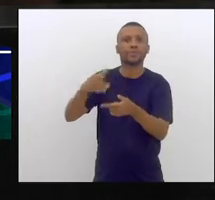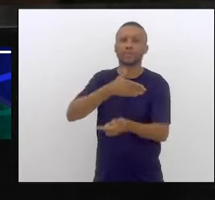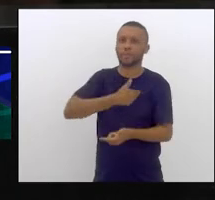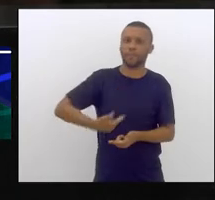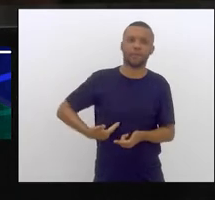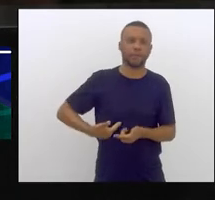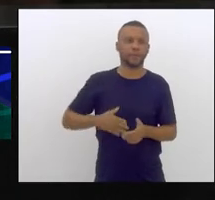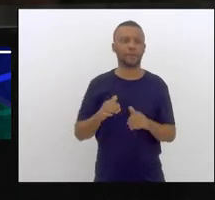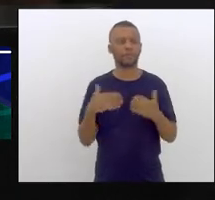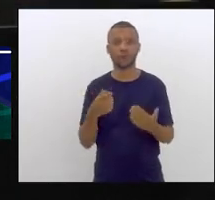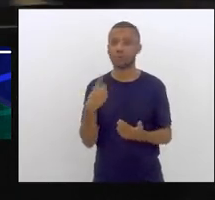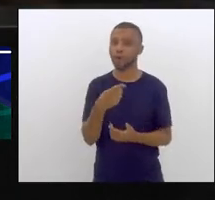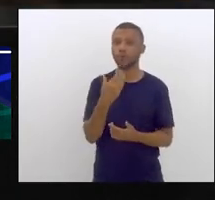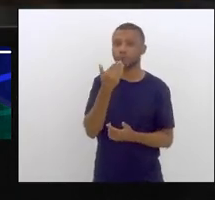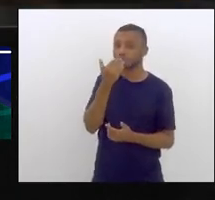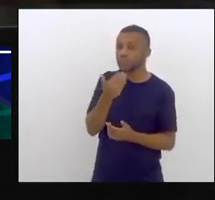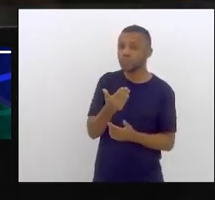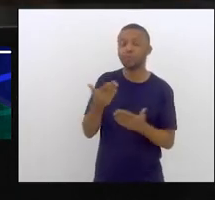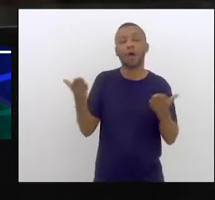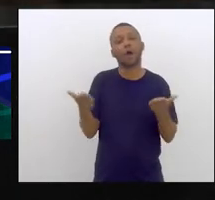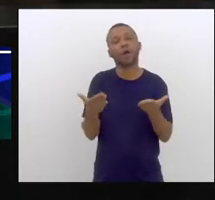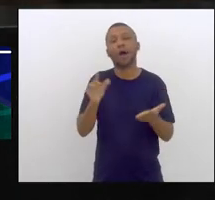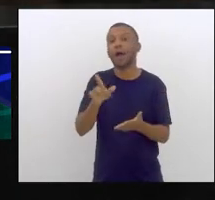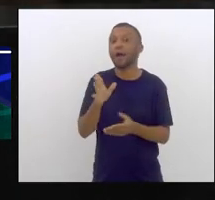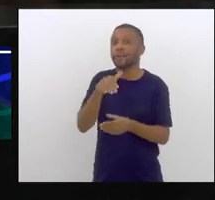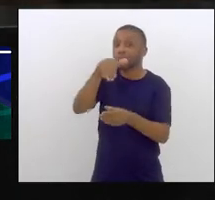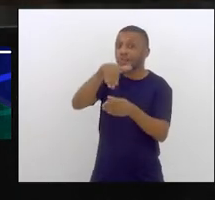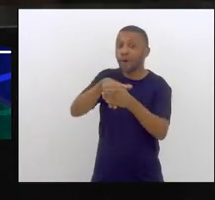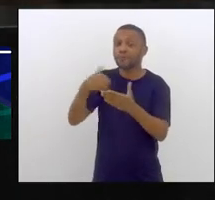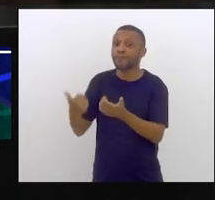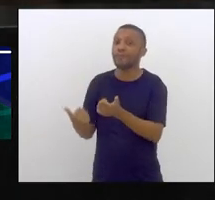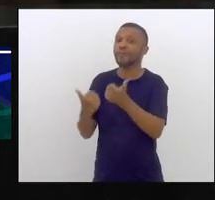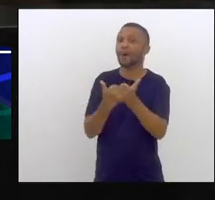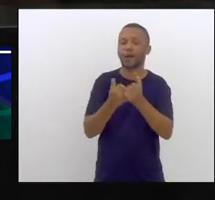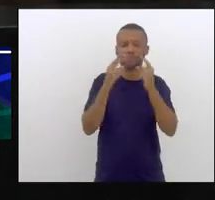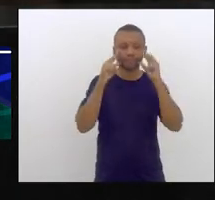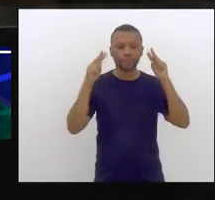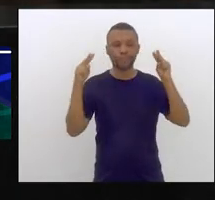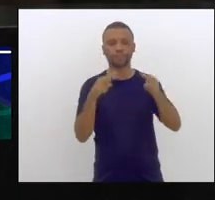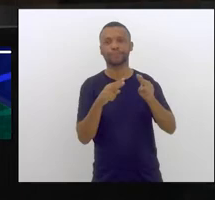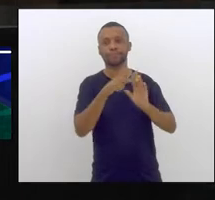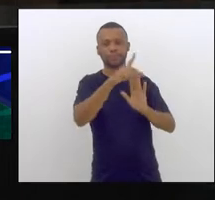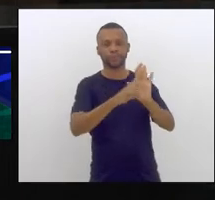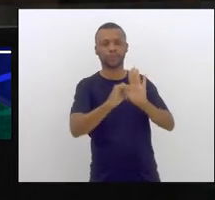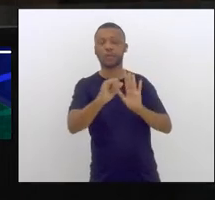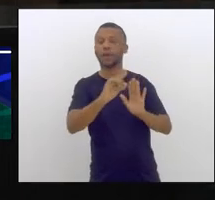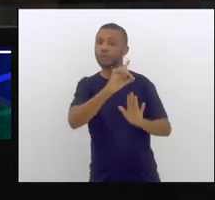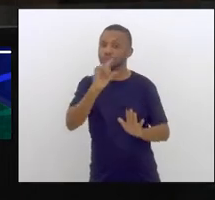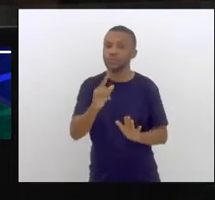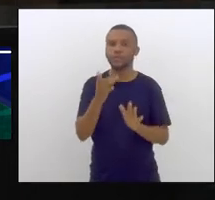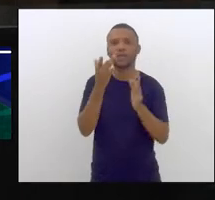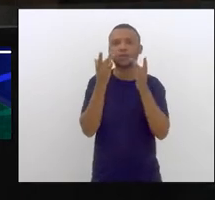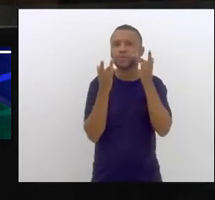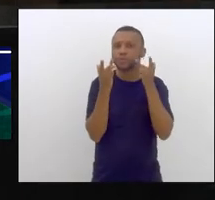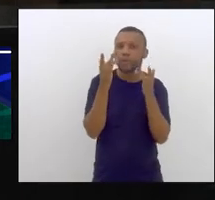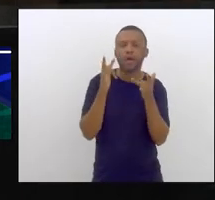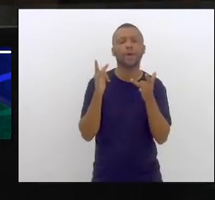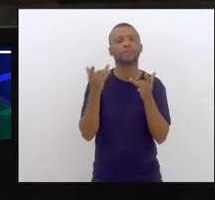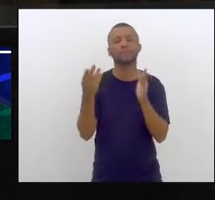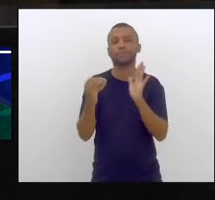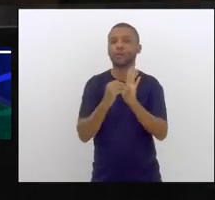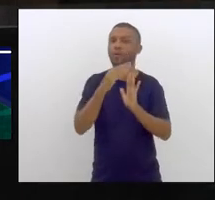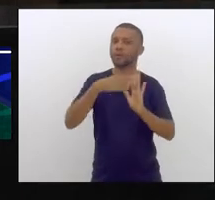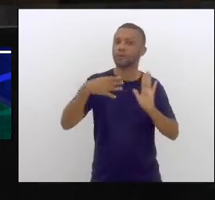Então, o que nós pedimos aqui é o voto favorável ao reconhecimento ao Dia do Teatro das Oprimidas no